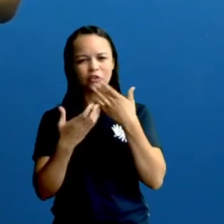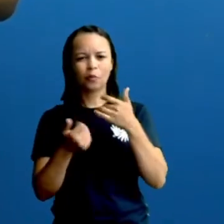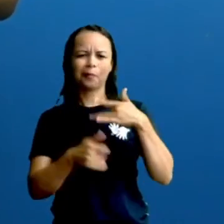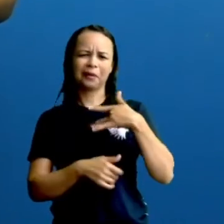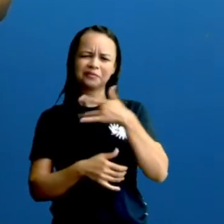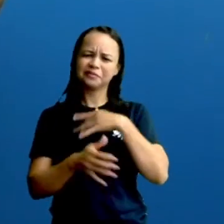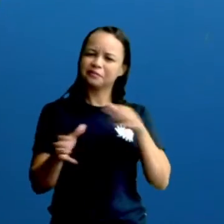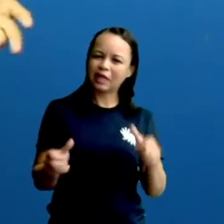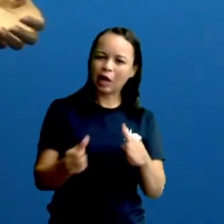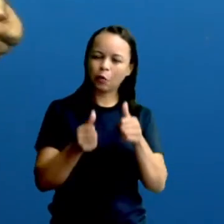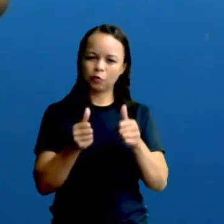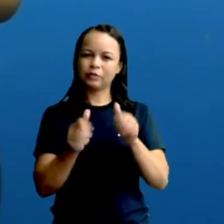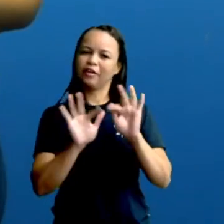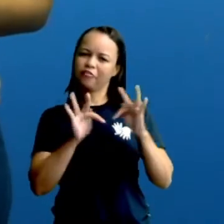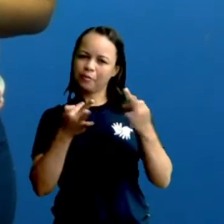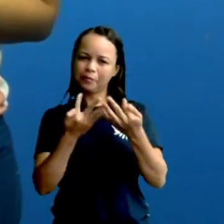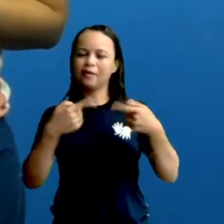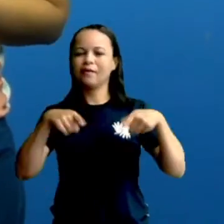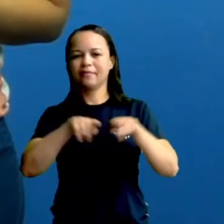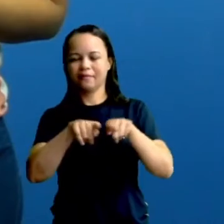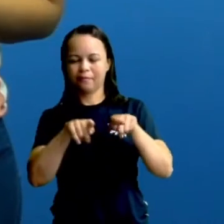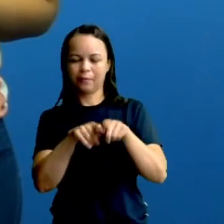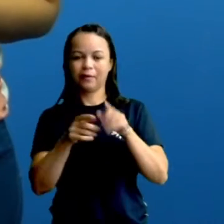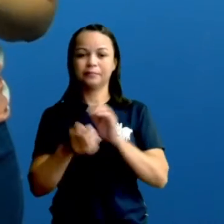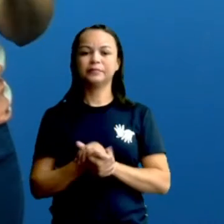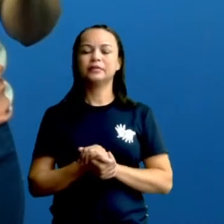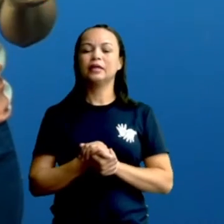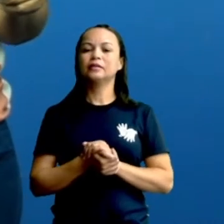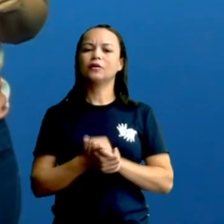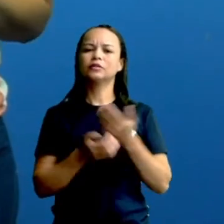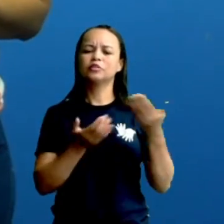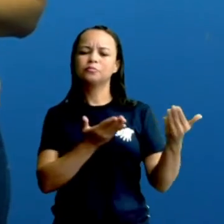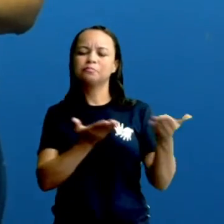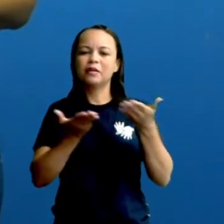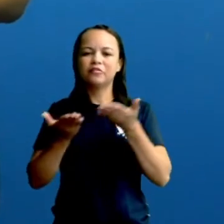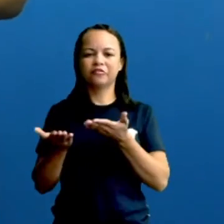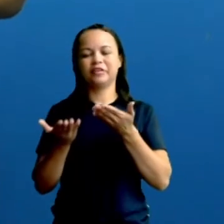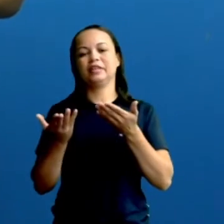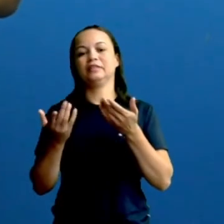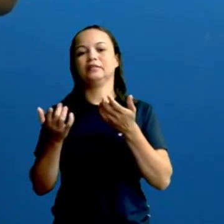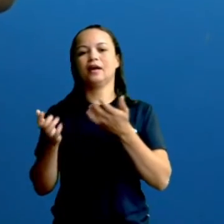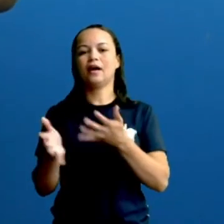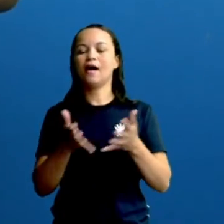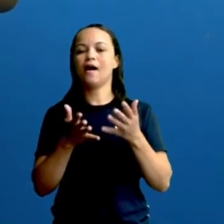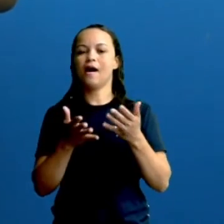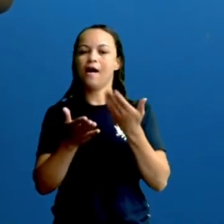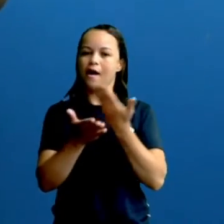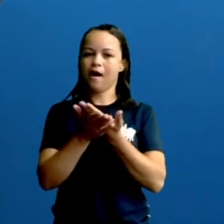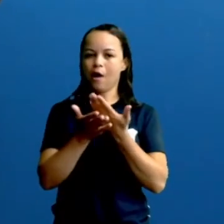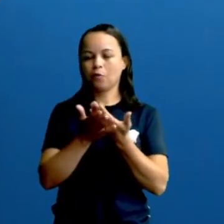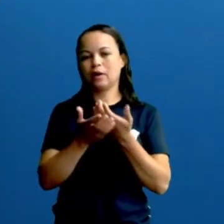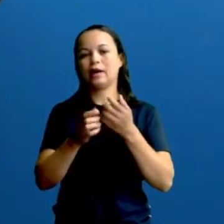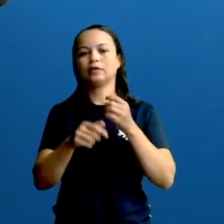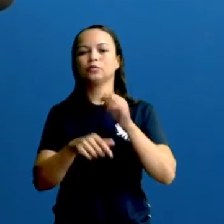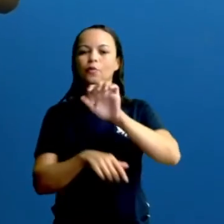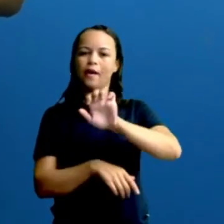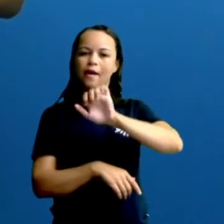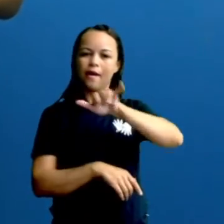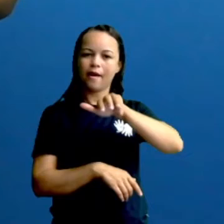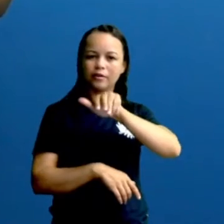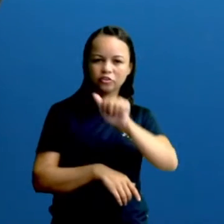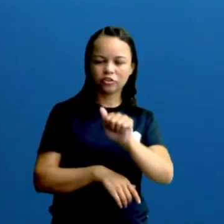também estejam bem. Sejam bem-vindos a mais uma aula nossa aqui do EJA Fase 1 e 2. A nossa aula